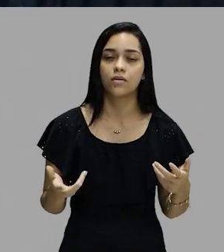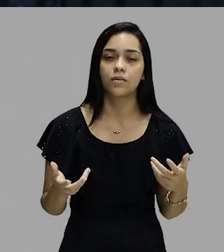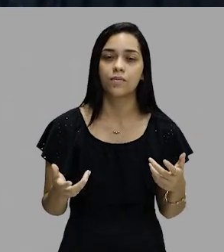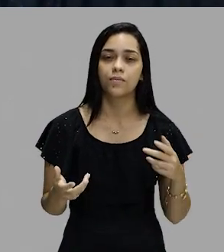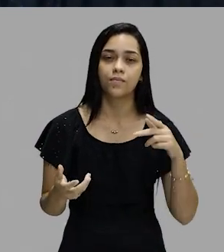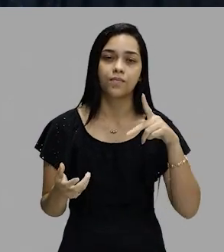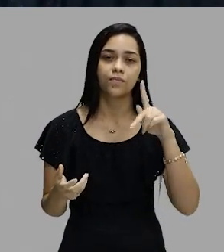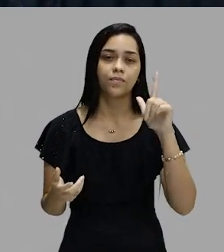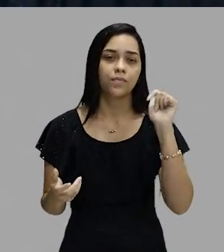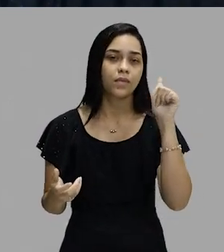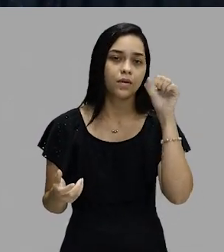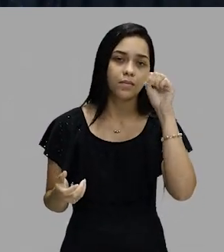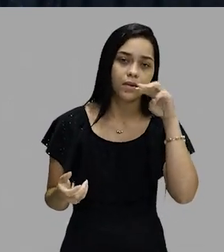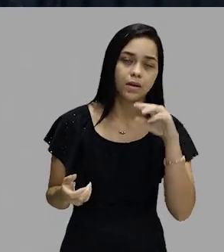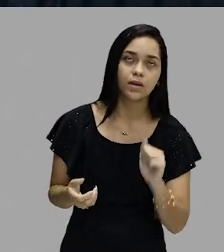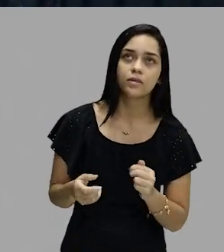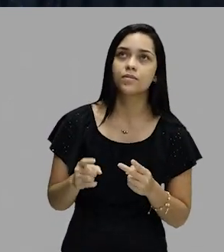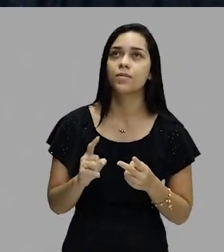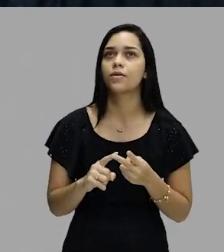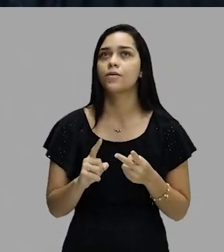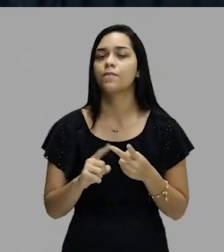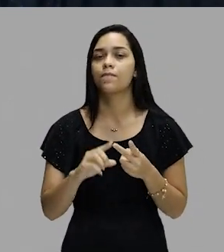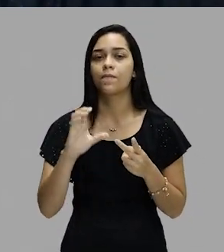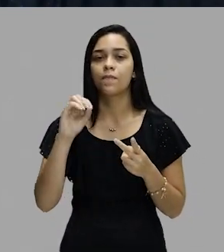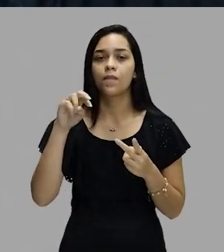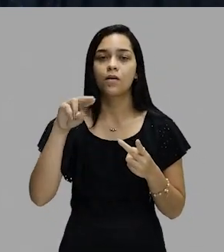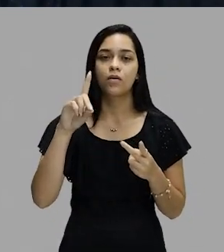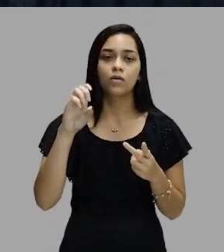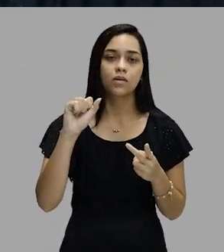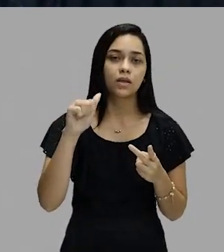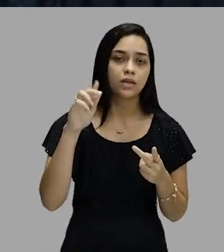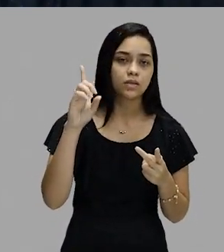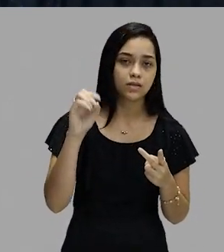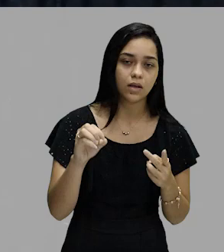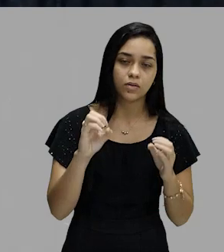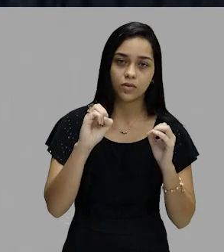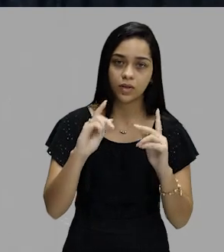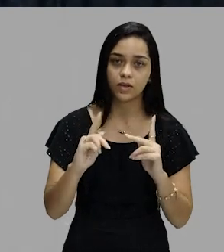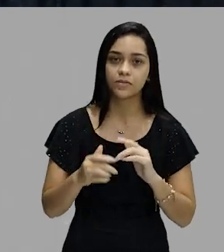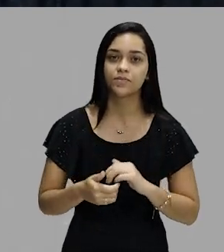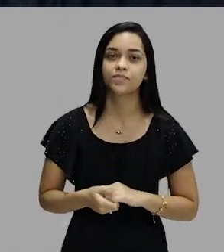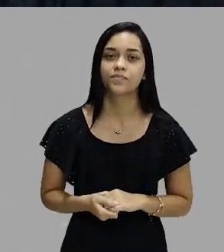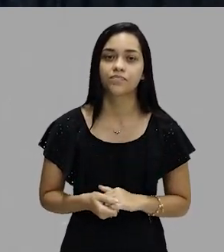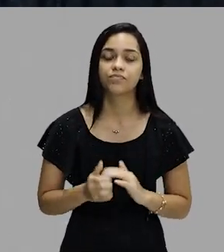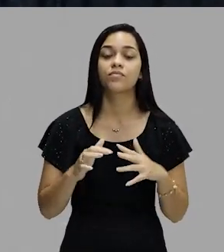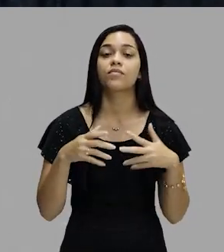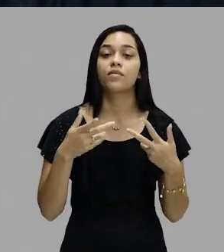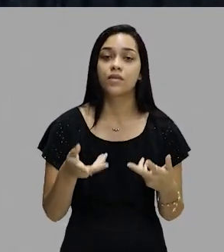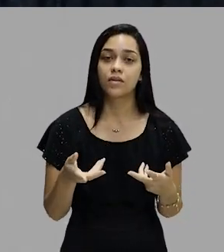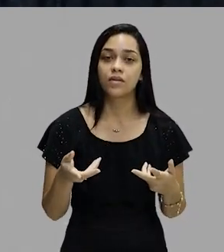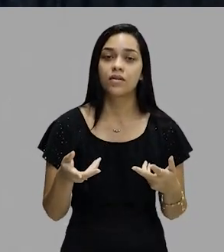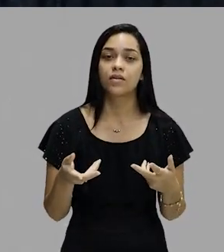de plasma e o condensado de Bose-Einstein. Tá, ok? Então, com isso,